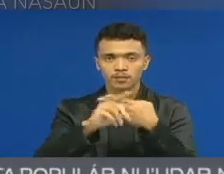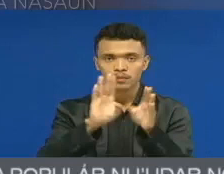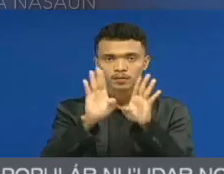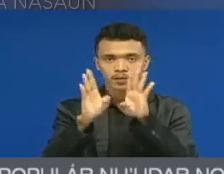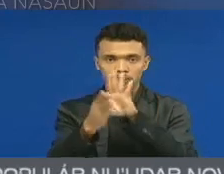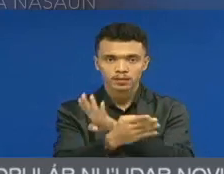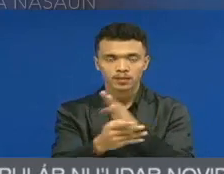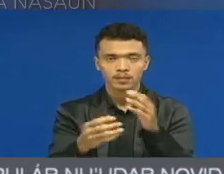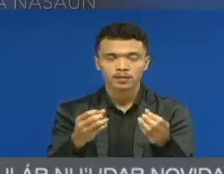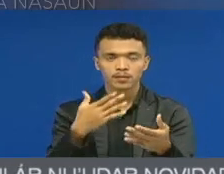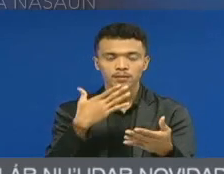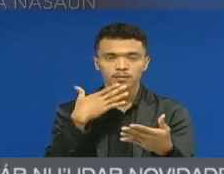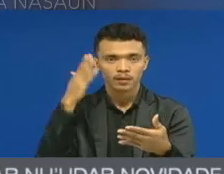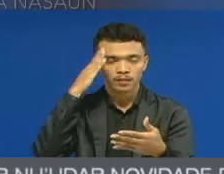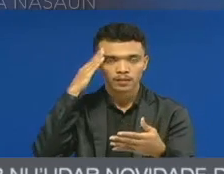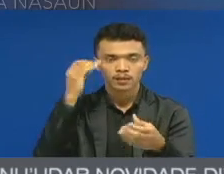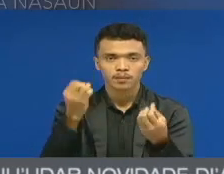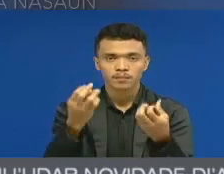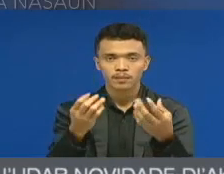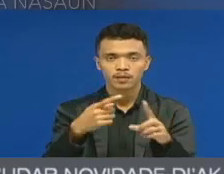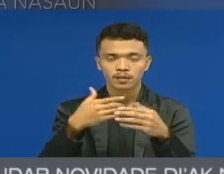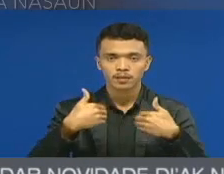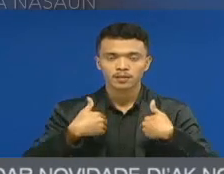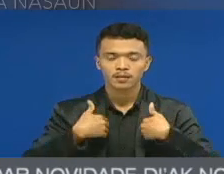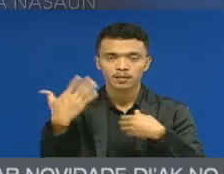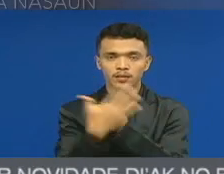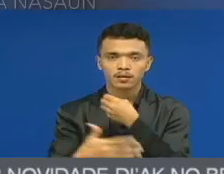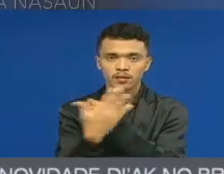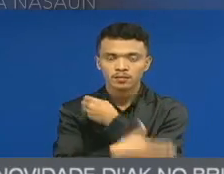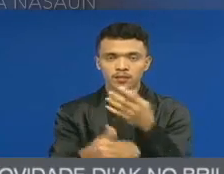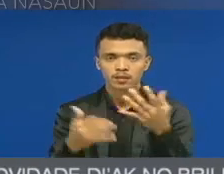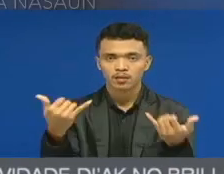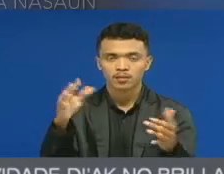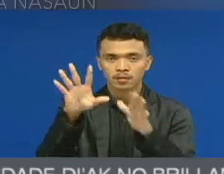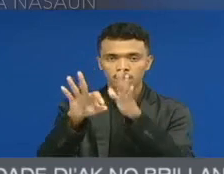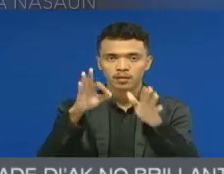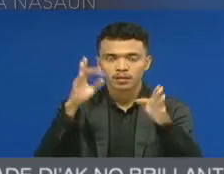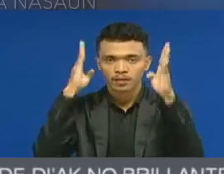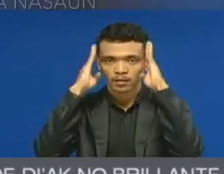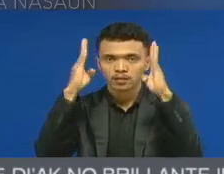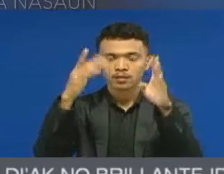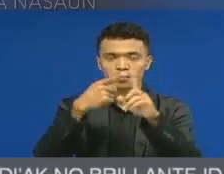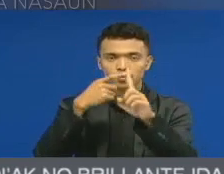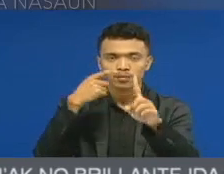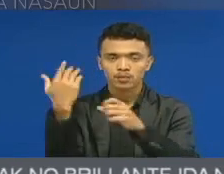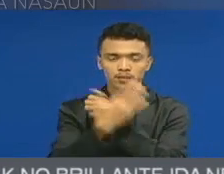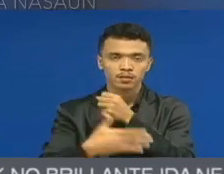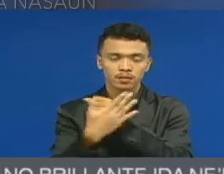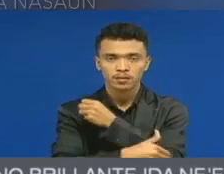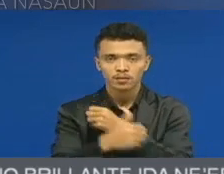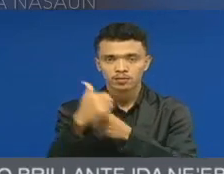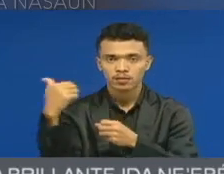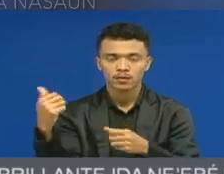tren ba itenia nação mas agora retang atenção para a si a Railiur. Depois,